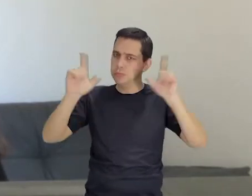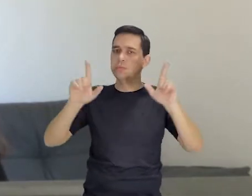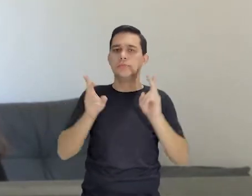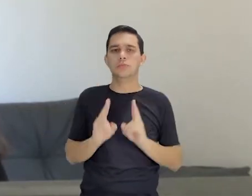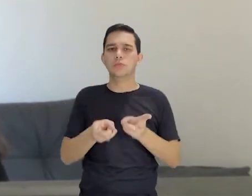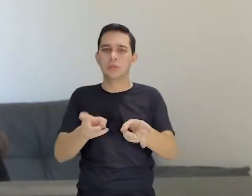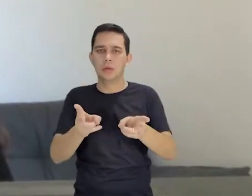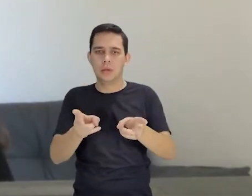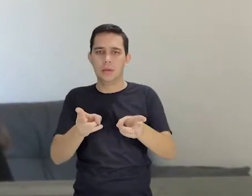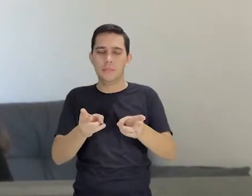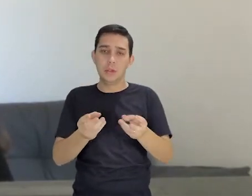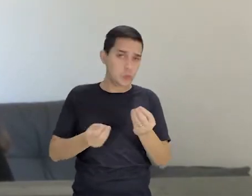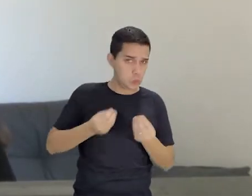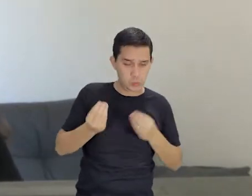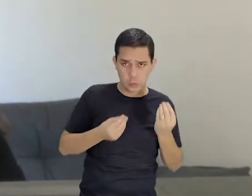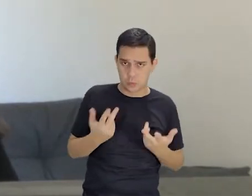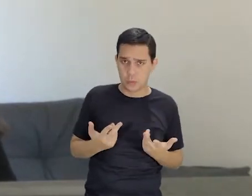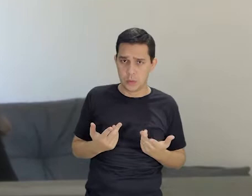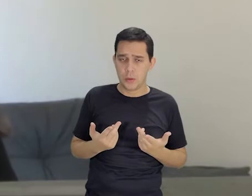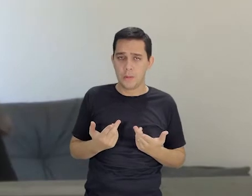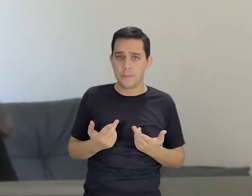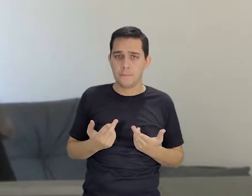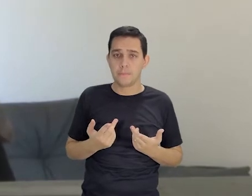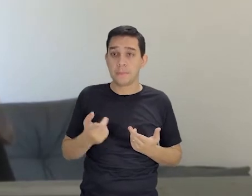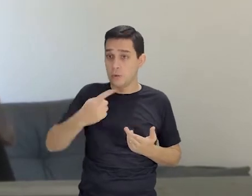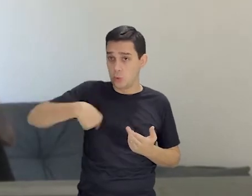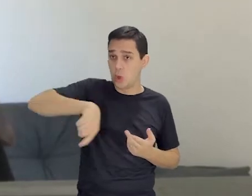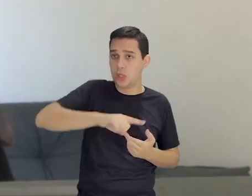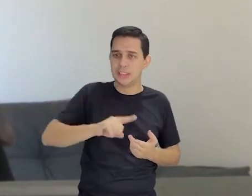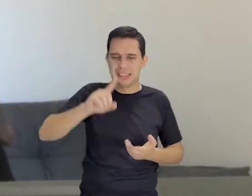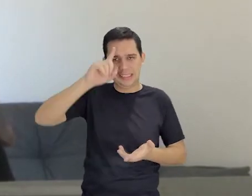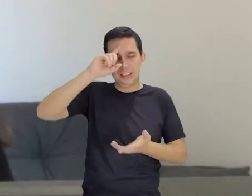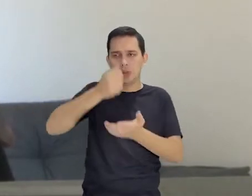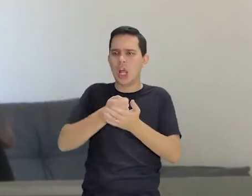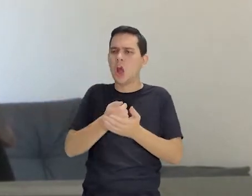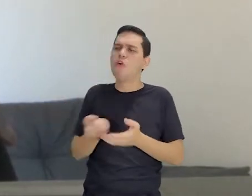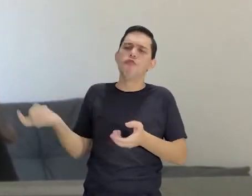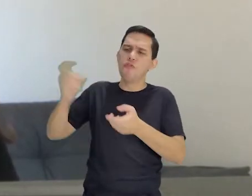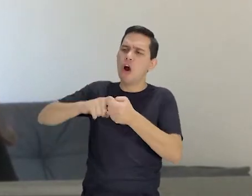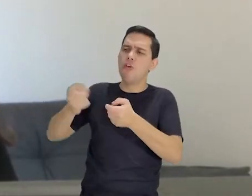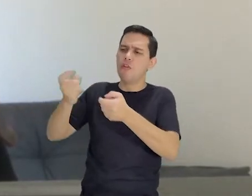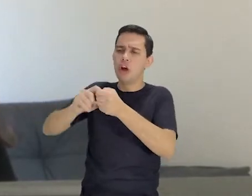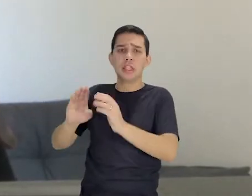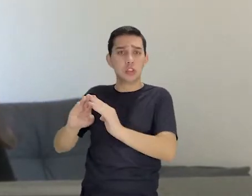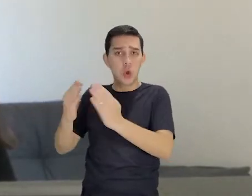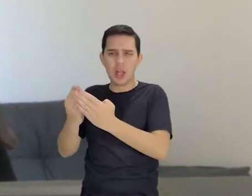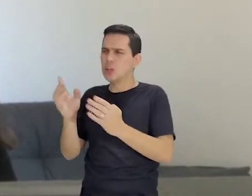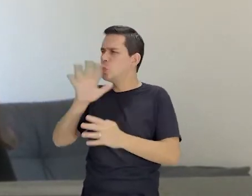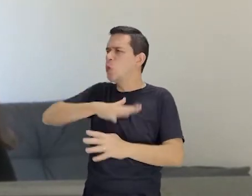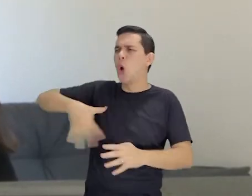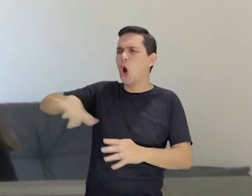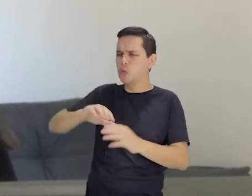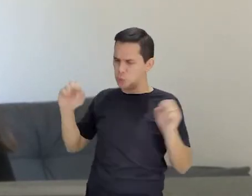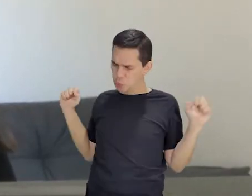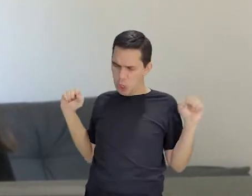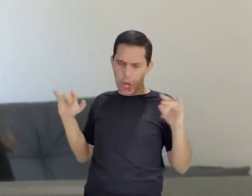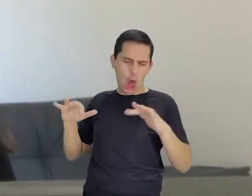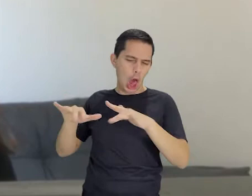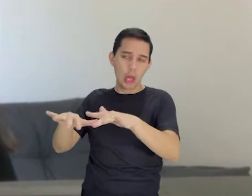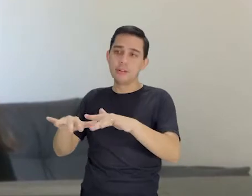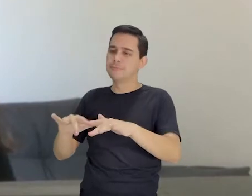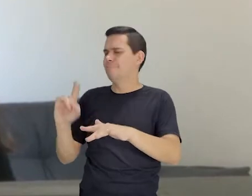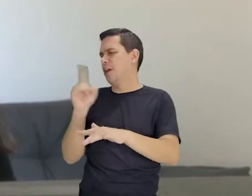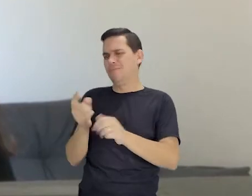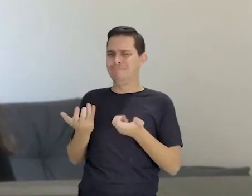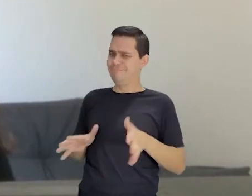retomada das aulas. Então, a gente não quer que as aulas retomem de uma hora para outra integralmente,